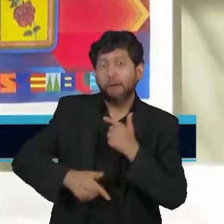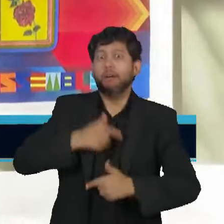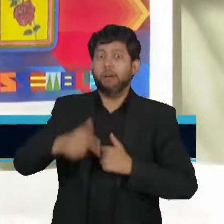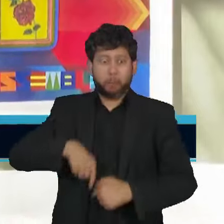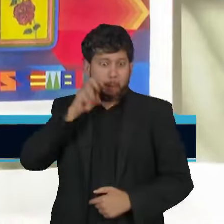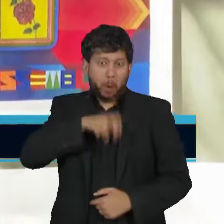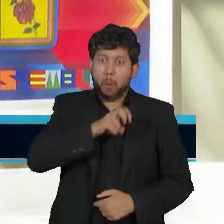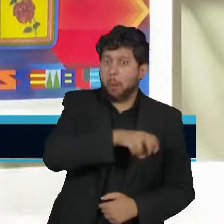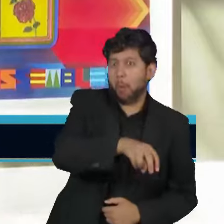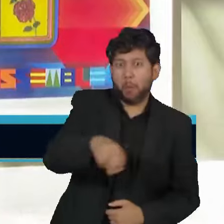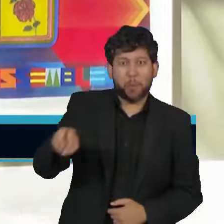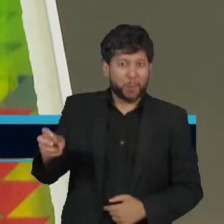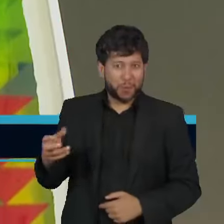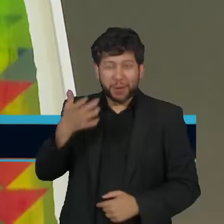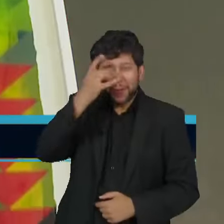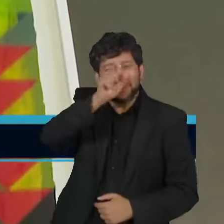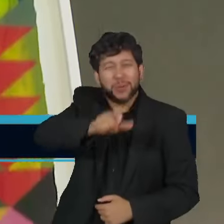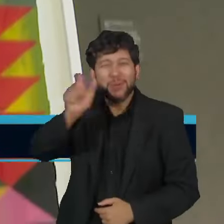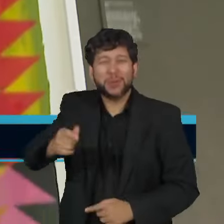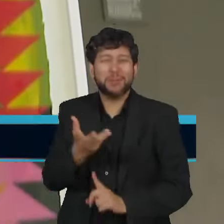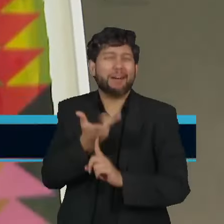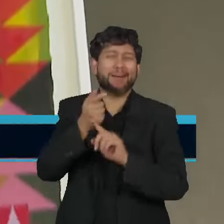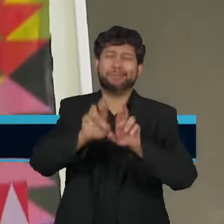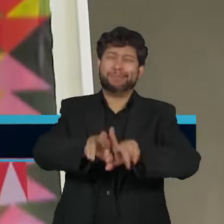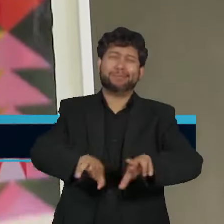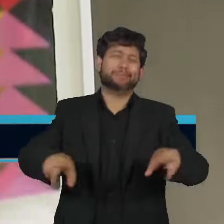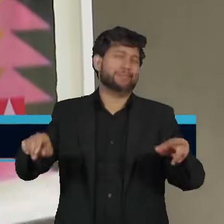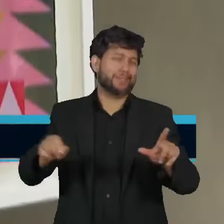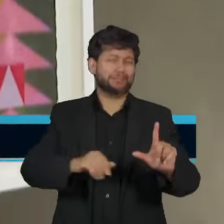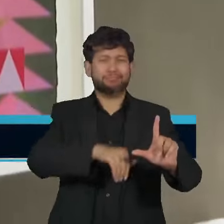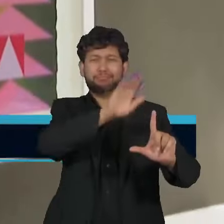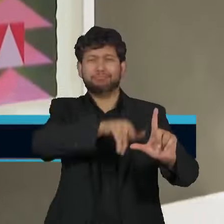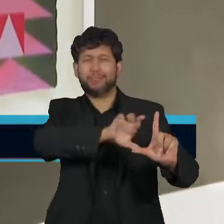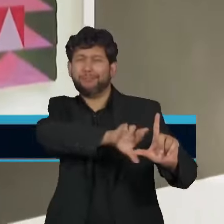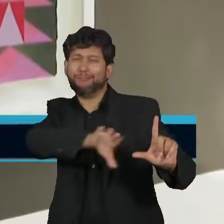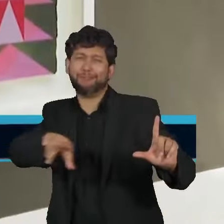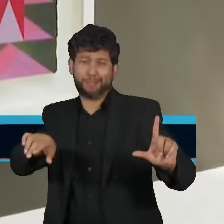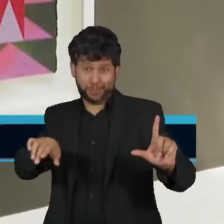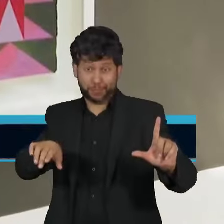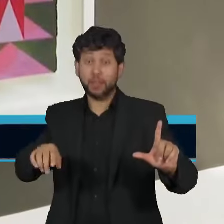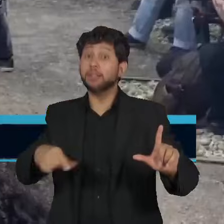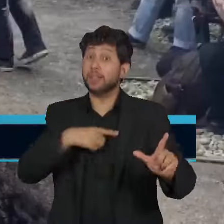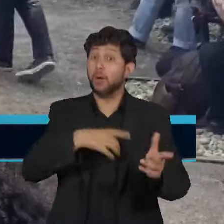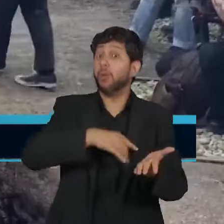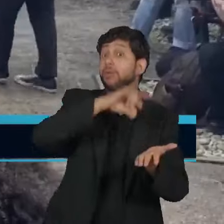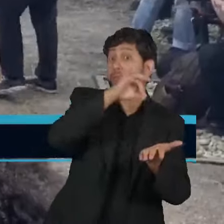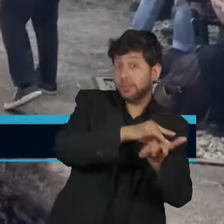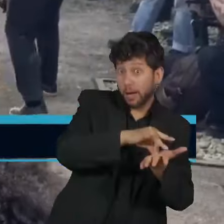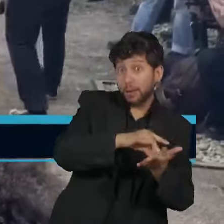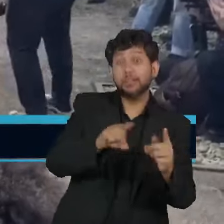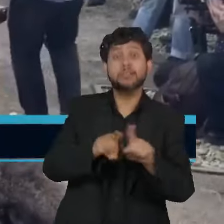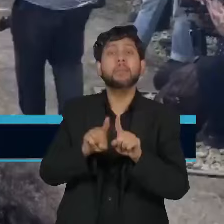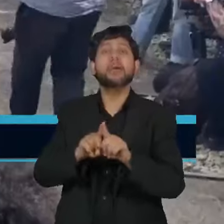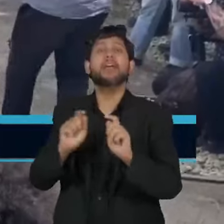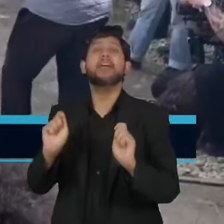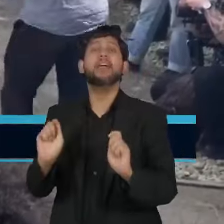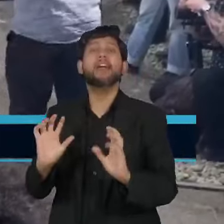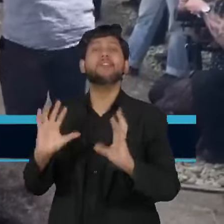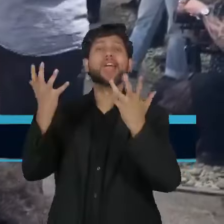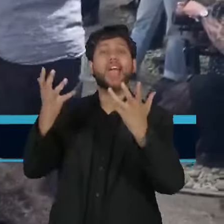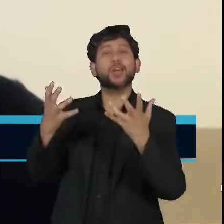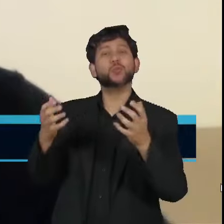são centenas de artistas e milhares de obras somando a amostra oficial e os eventos